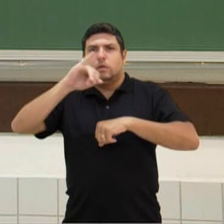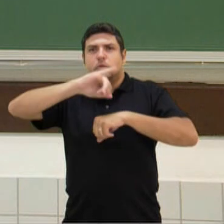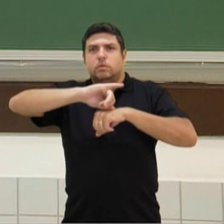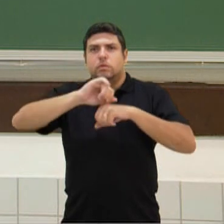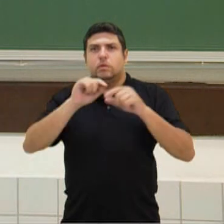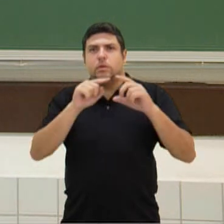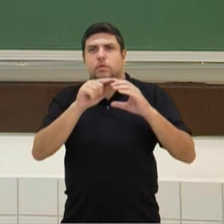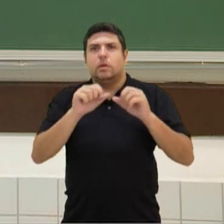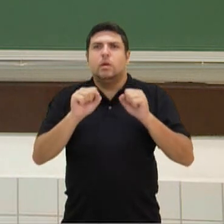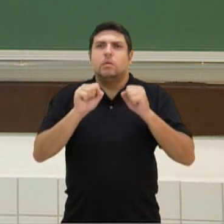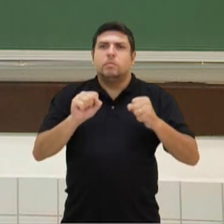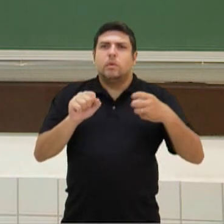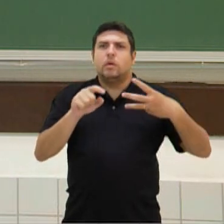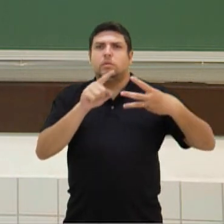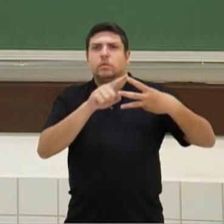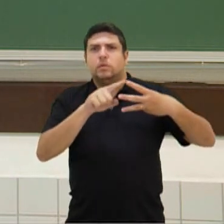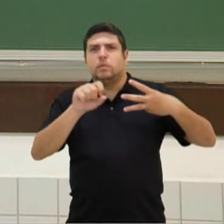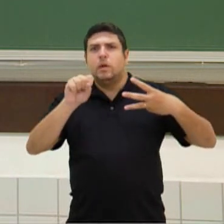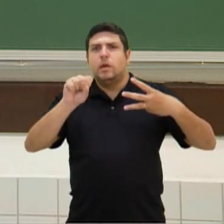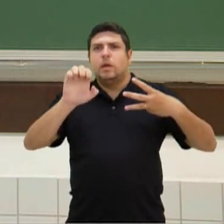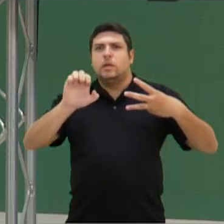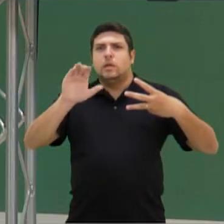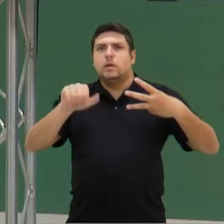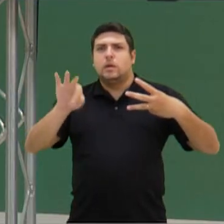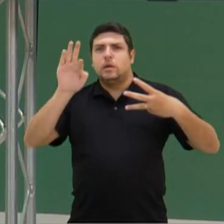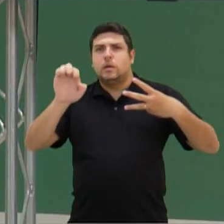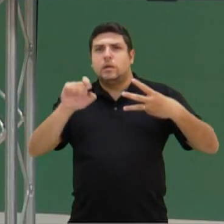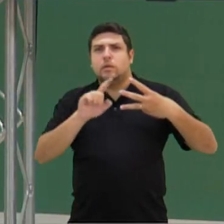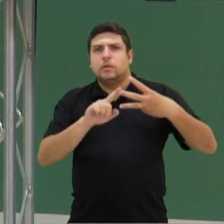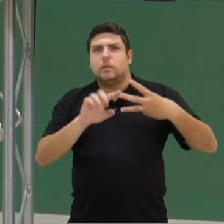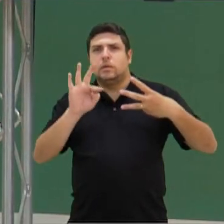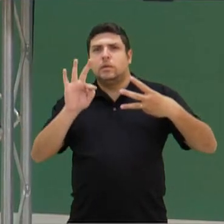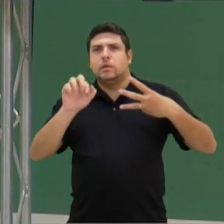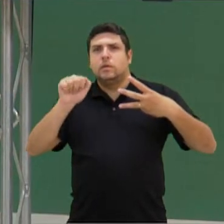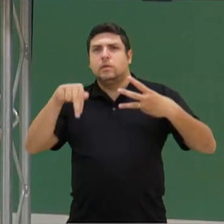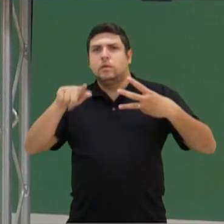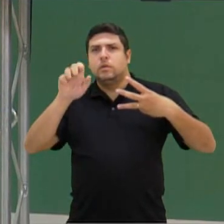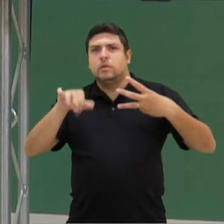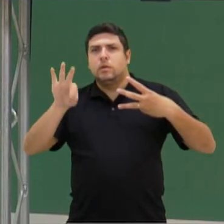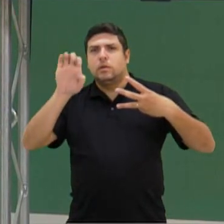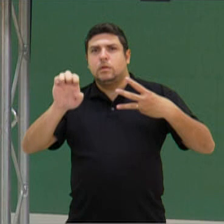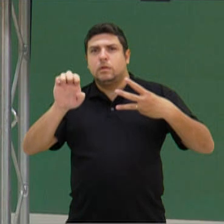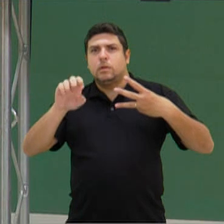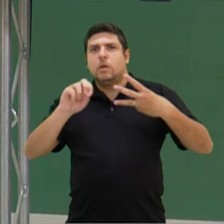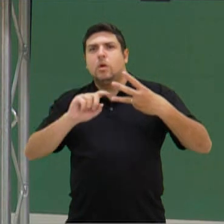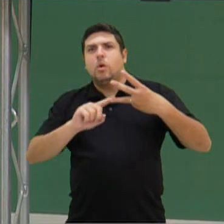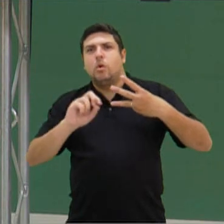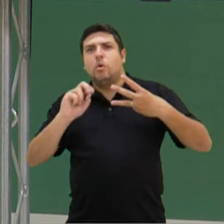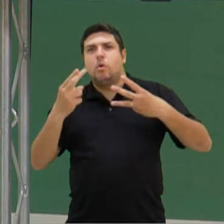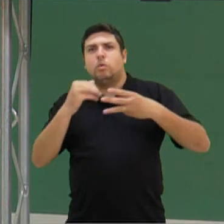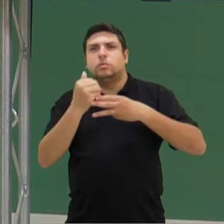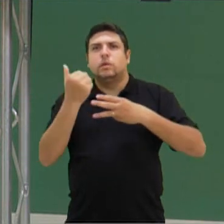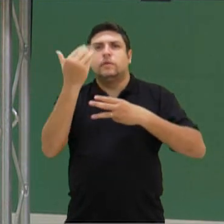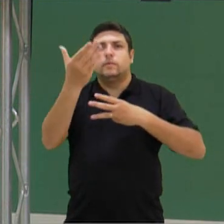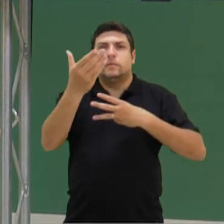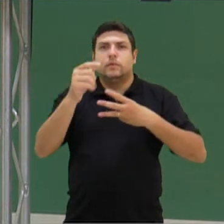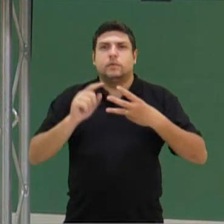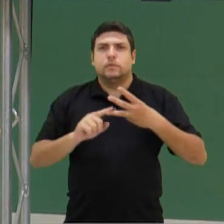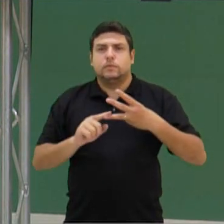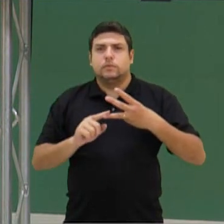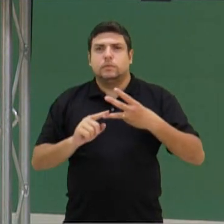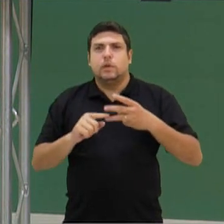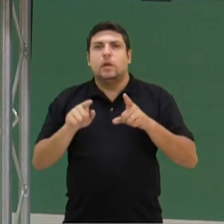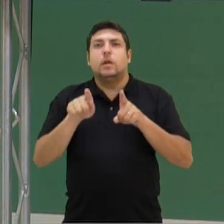circunferência pode ser secante à circunferência, pode ser tangente à circunferência ou externo à circunferência. E na estrutura